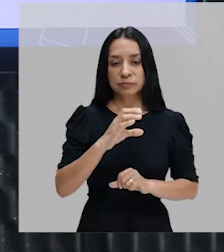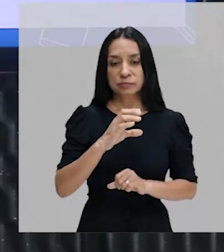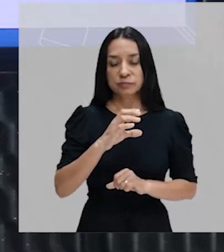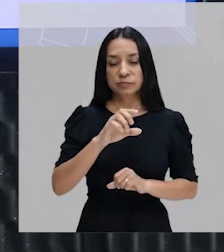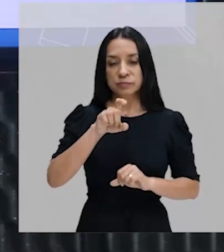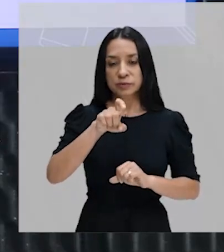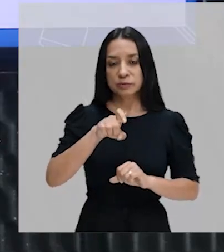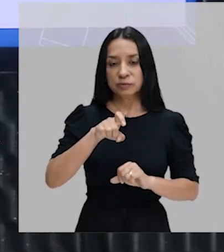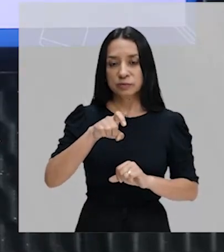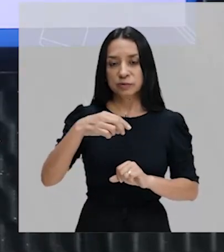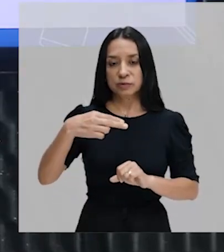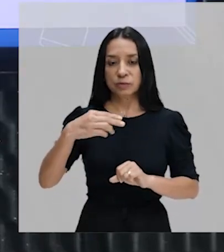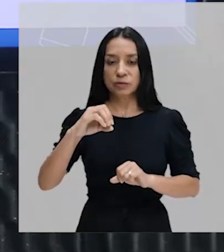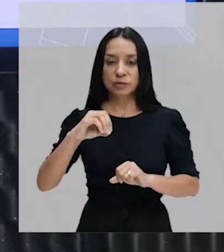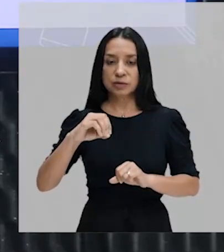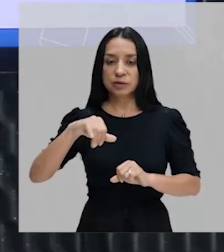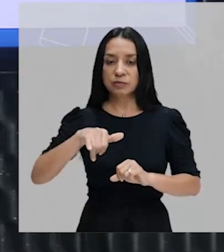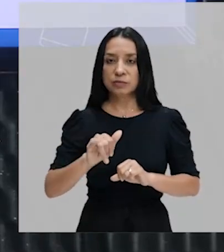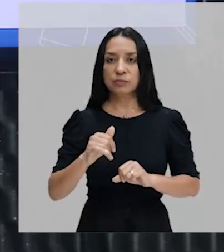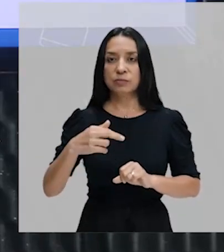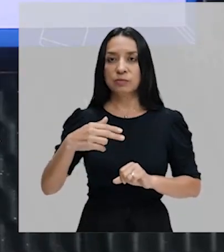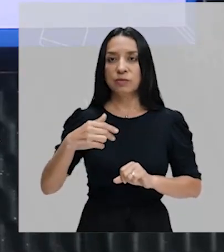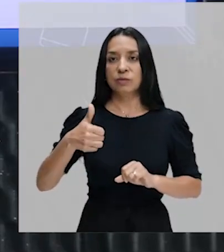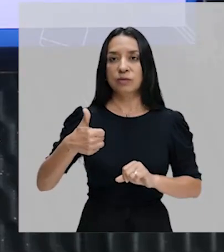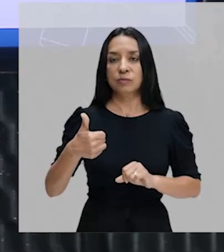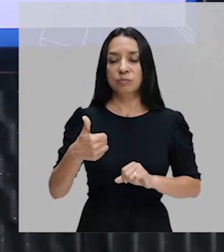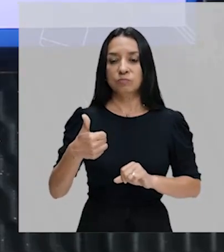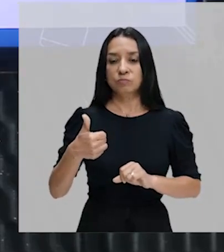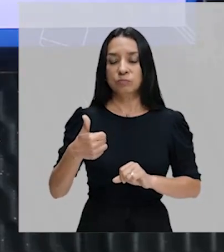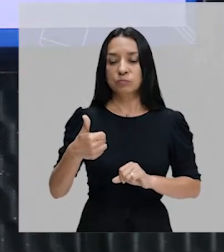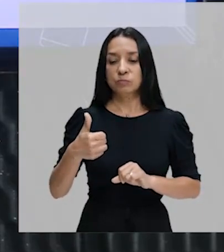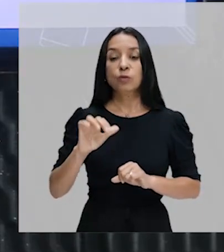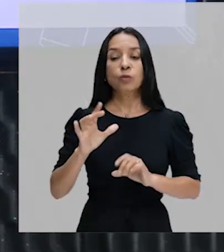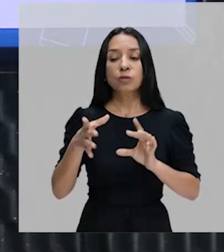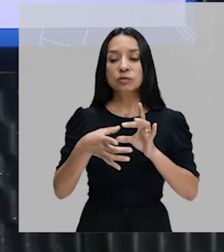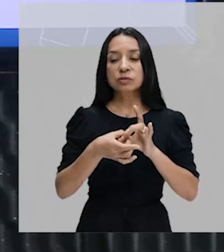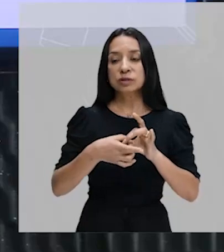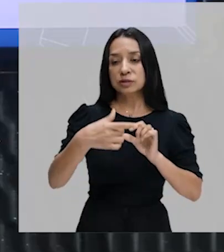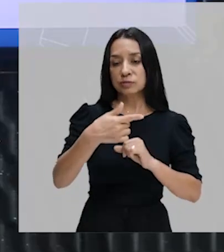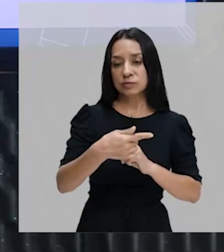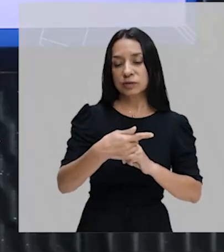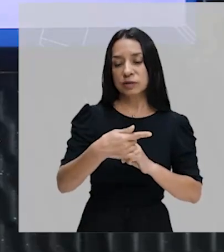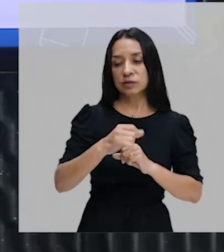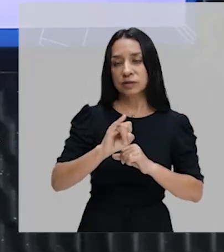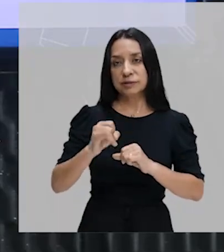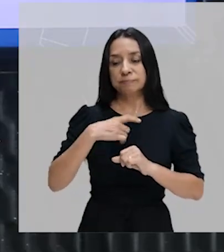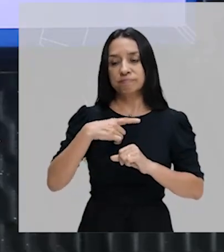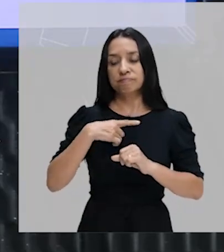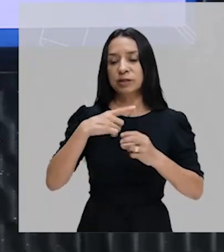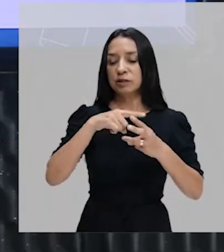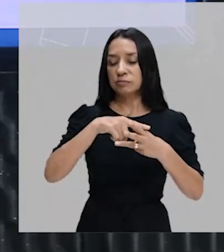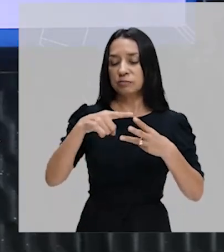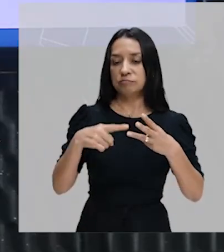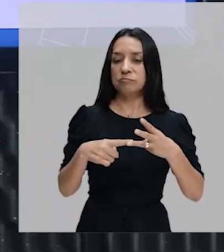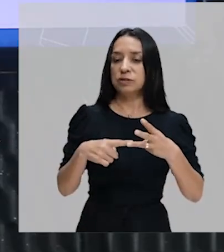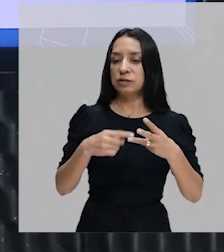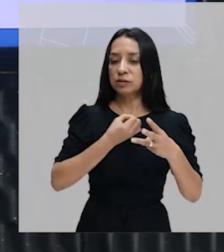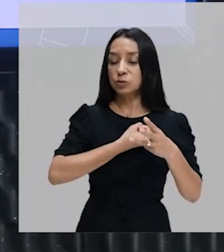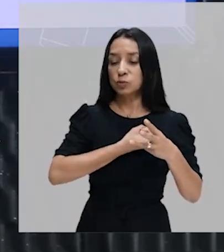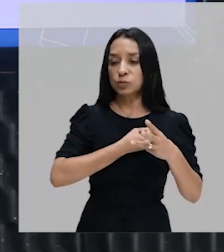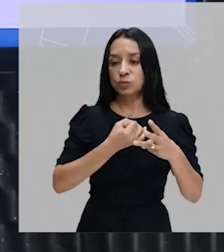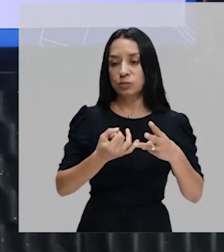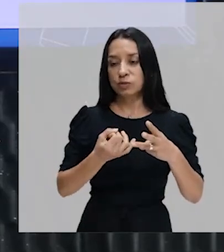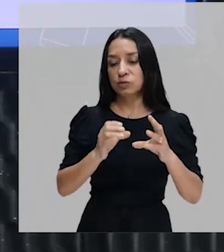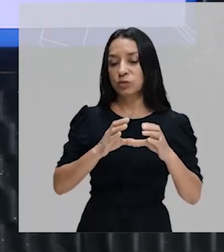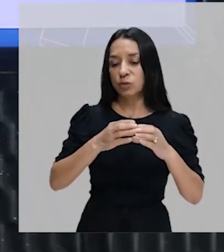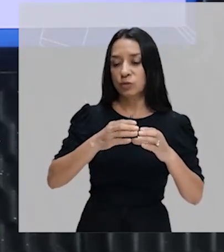é 0 e y é 1. Gente, e qual é a associação com 7? Se eu tenho 3 elementos em um conjunto e 3 no outro? Não tem